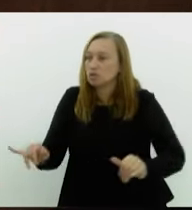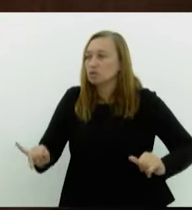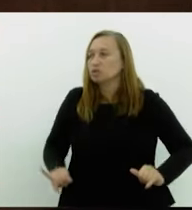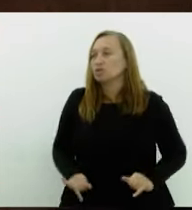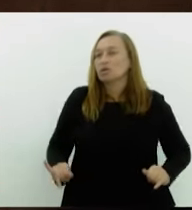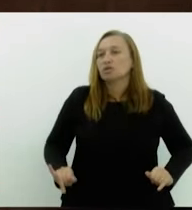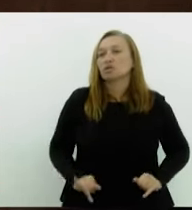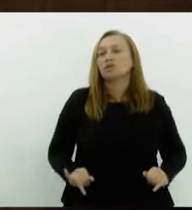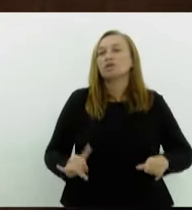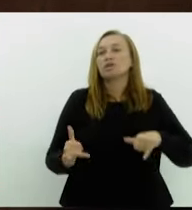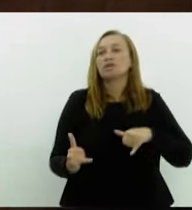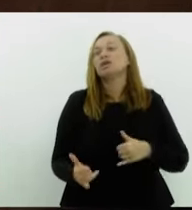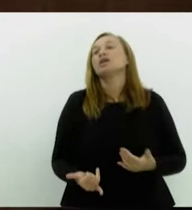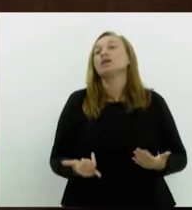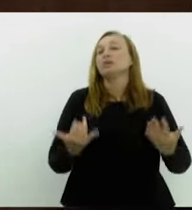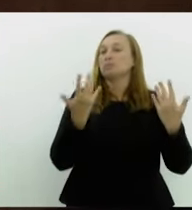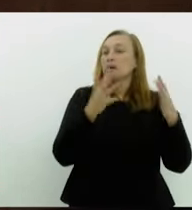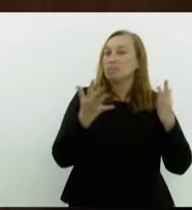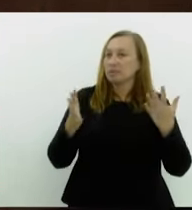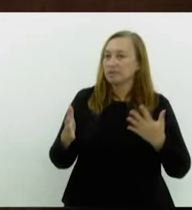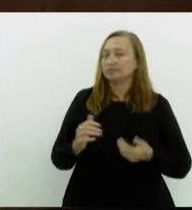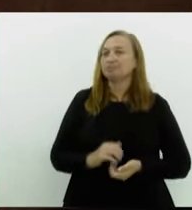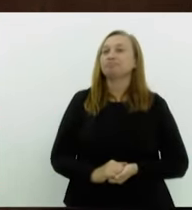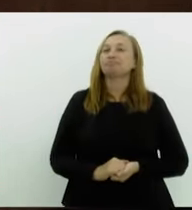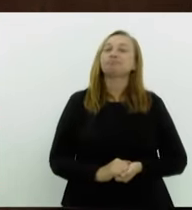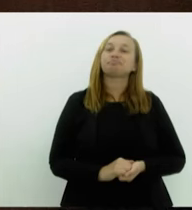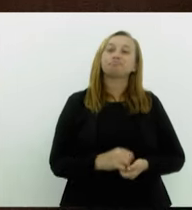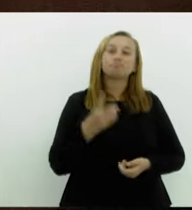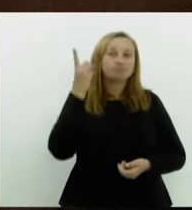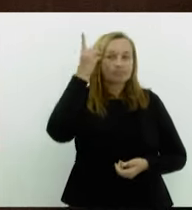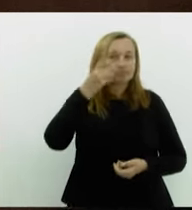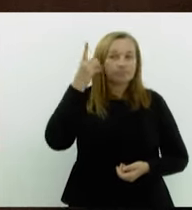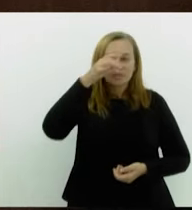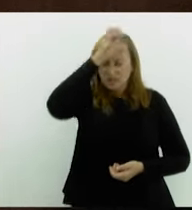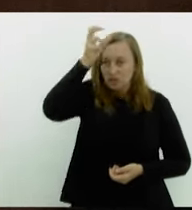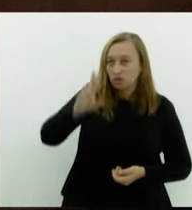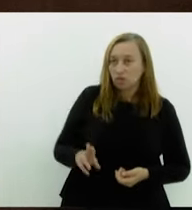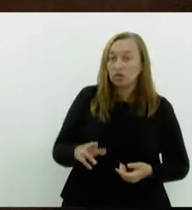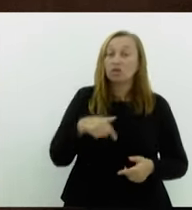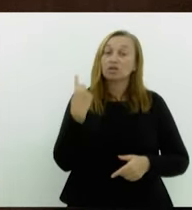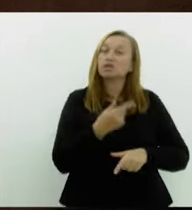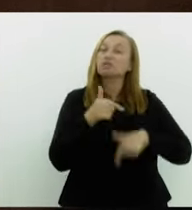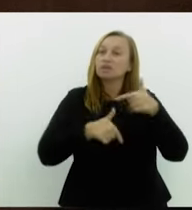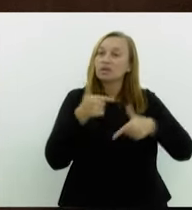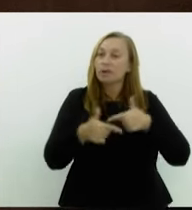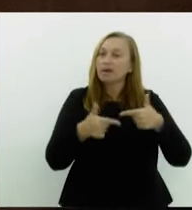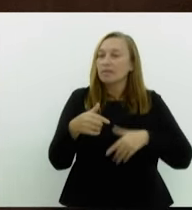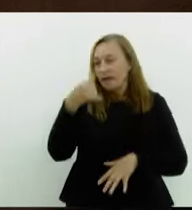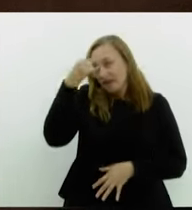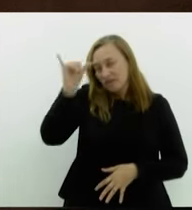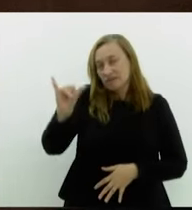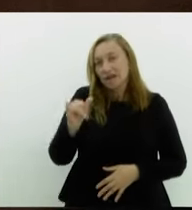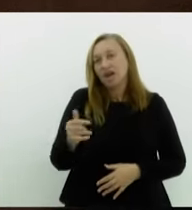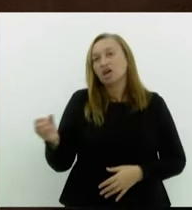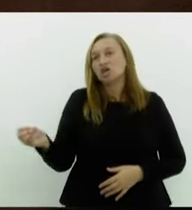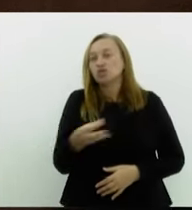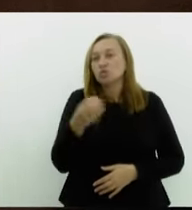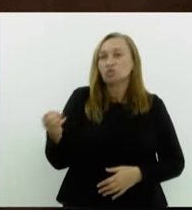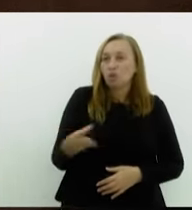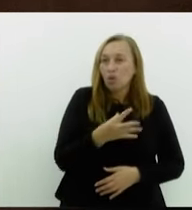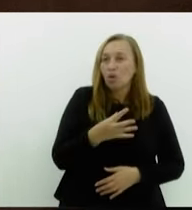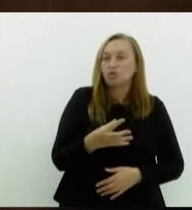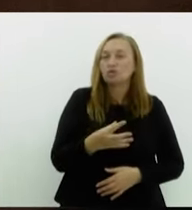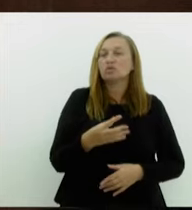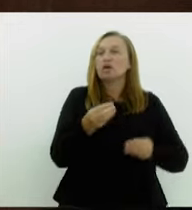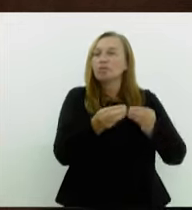perfeita, merece nosso aplauso. E vamos trabalhar para prevenir, para evitar que novas vítimas tenham que